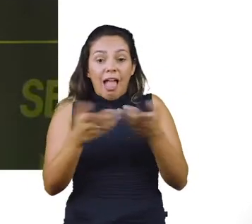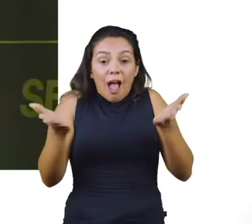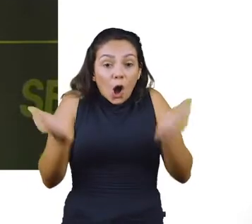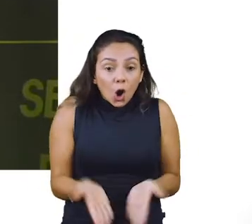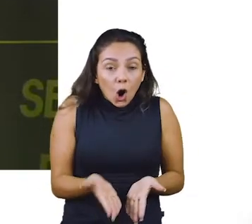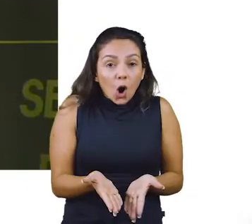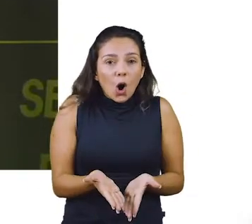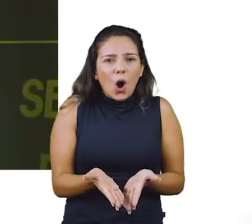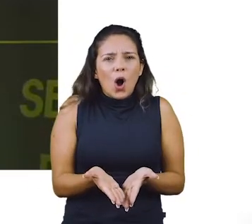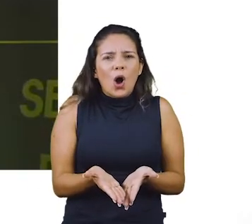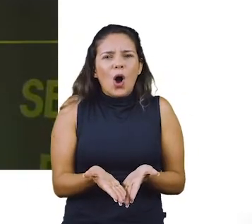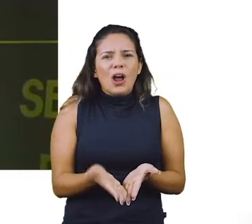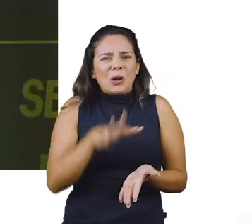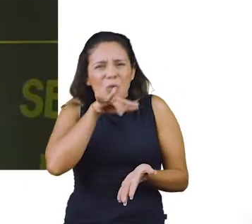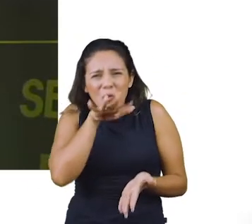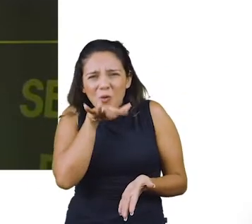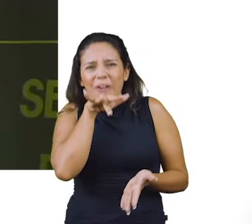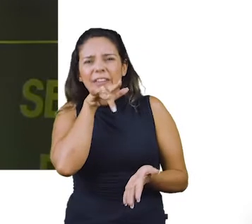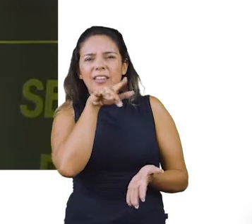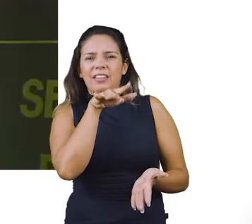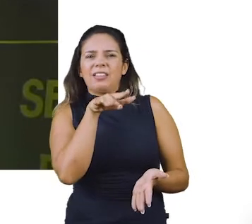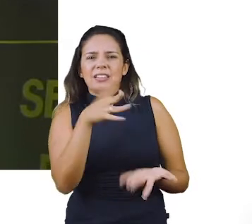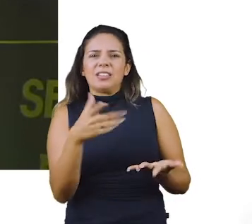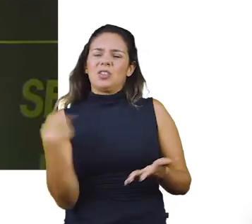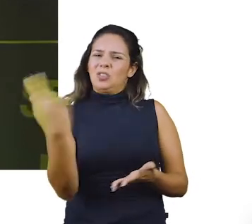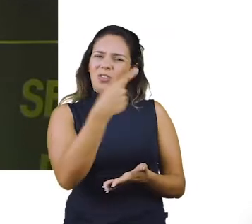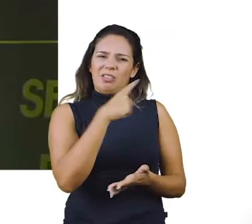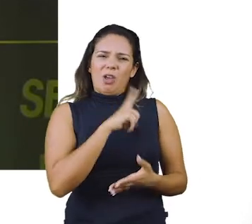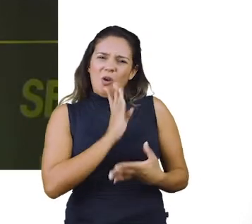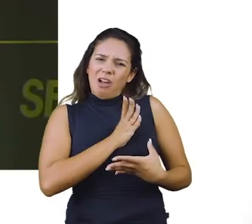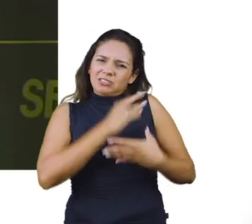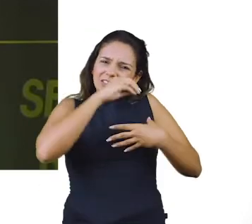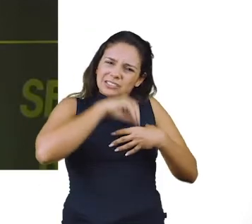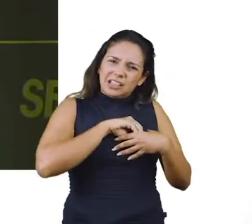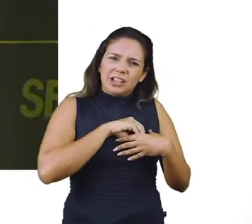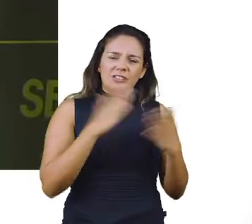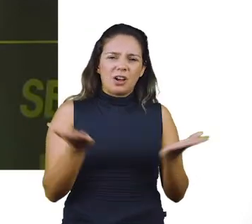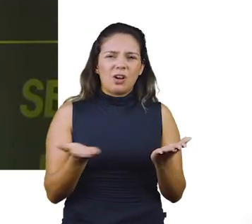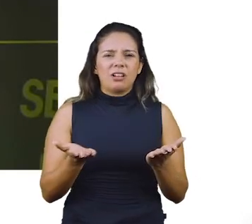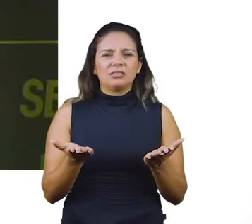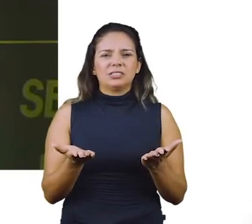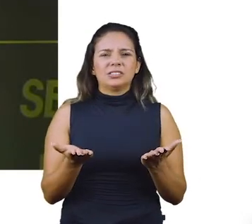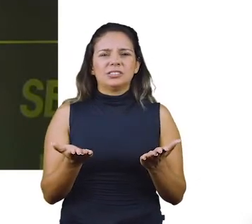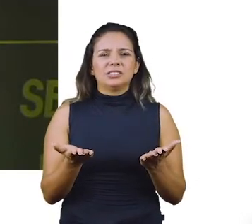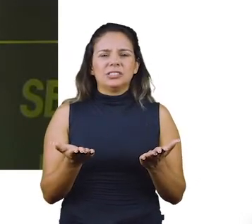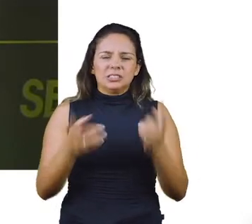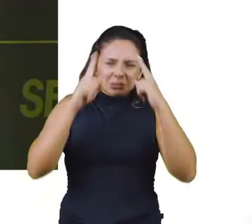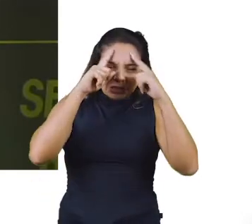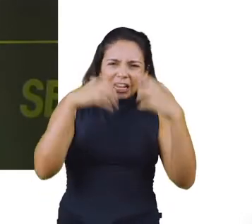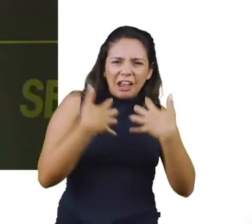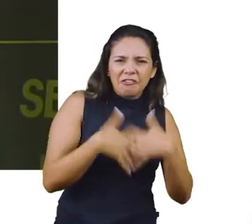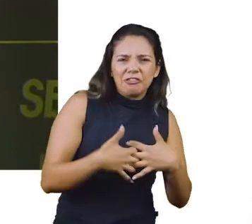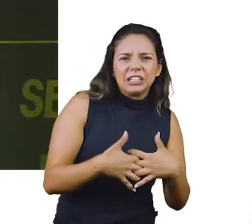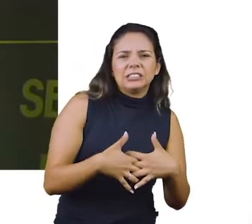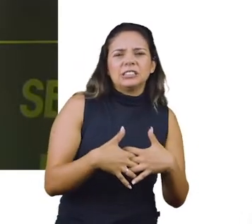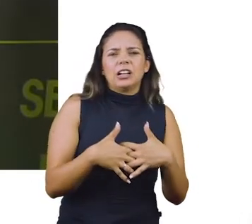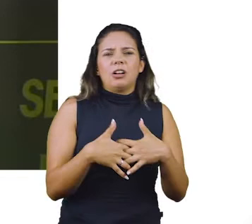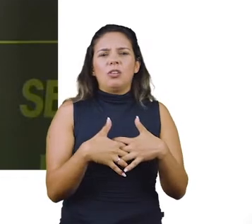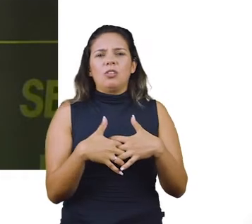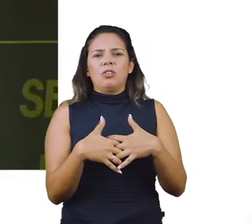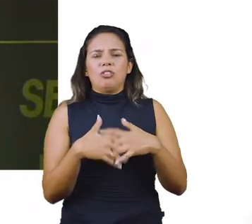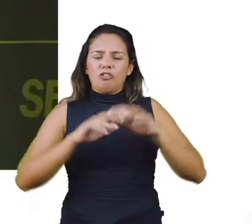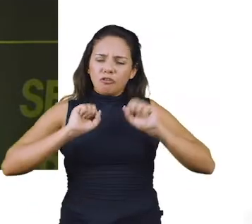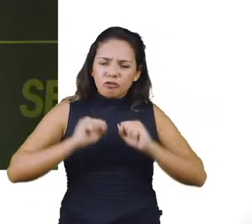Então isso cala muito fundo nos nossos corações e é um momento de perplexidade, de reflexão,